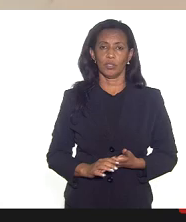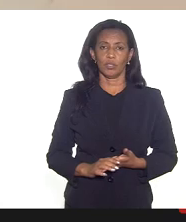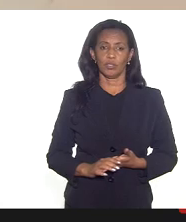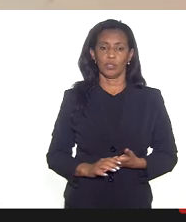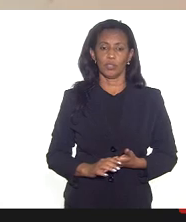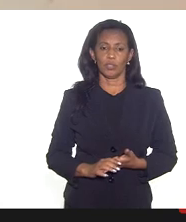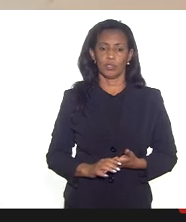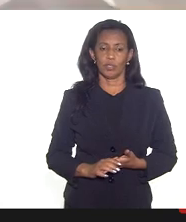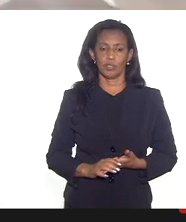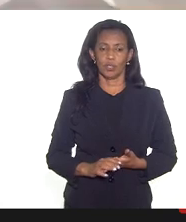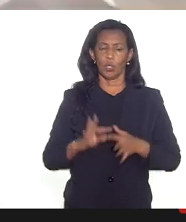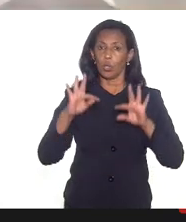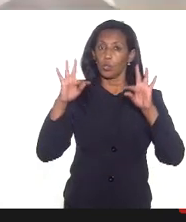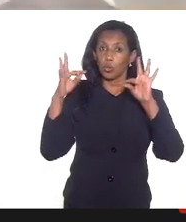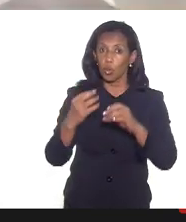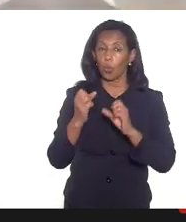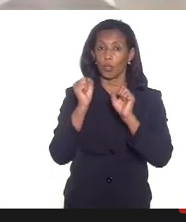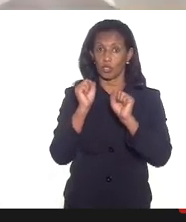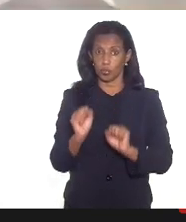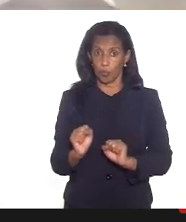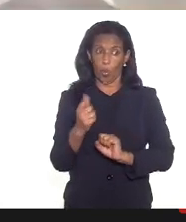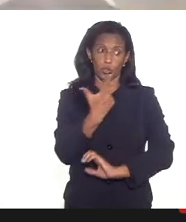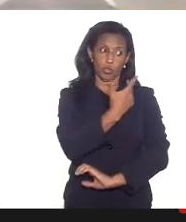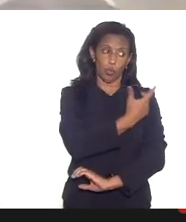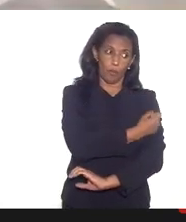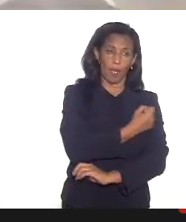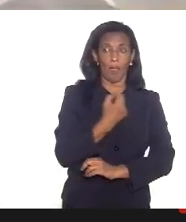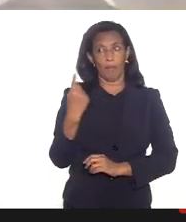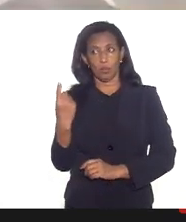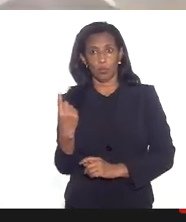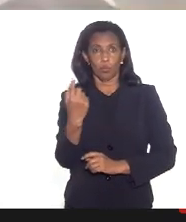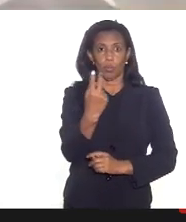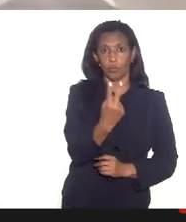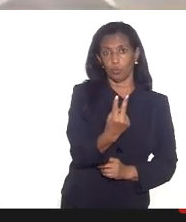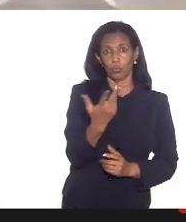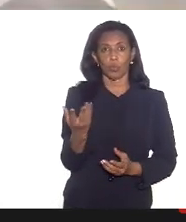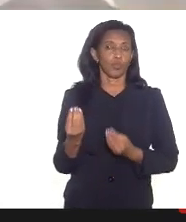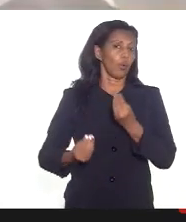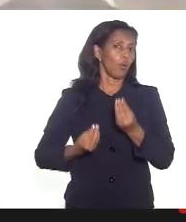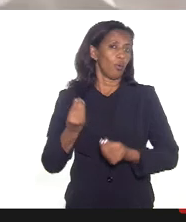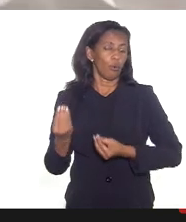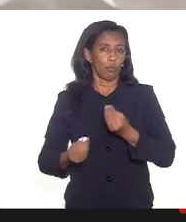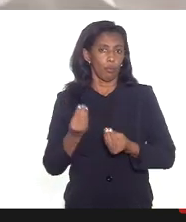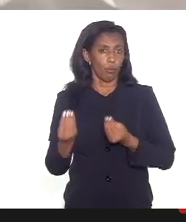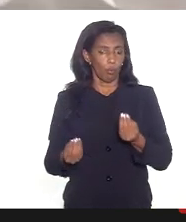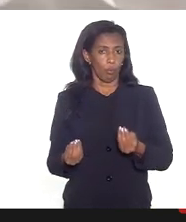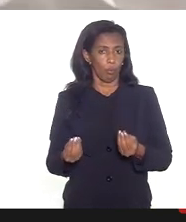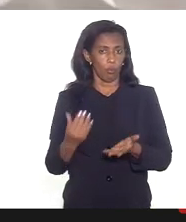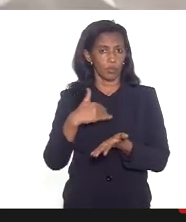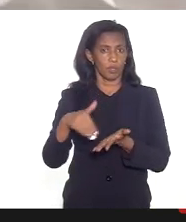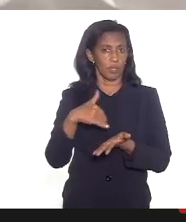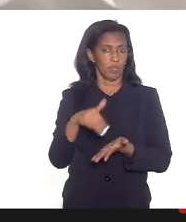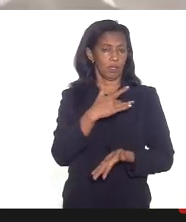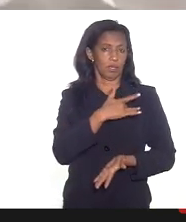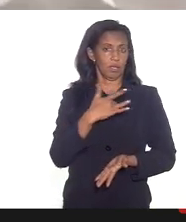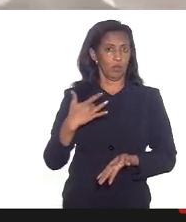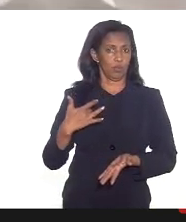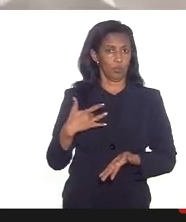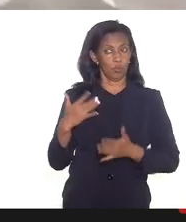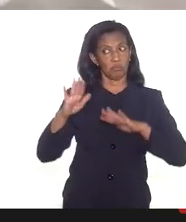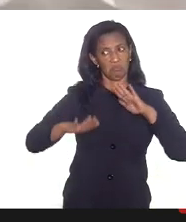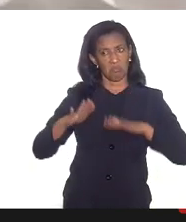recomendações todas podem tomar apenas uma vacina duas e como é que o a secretaria de saúde